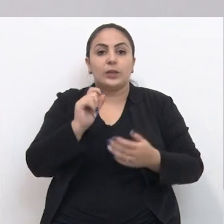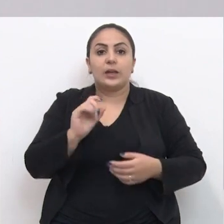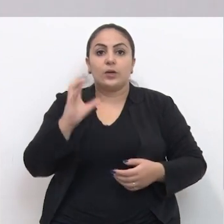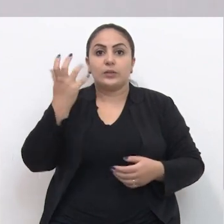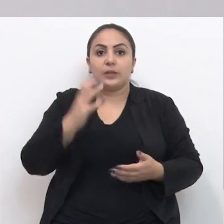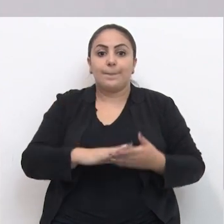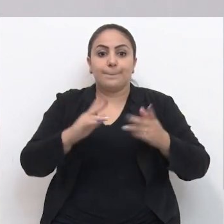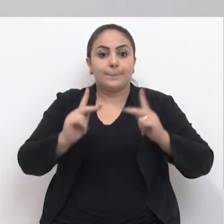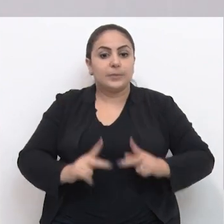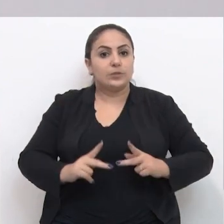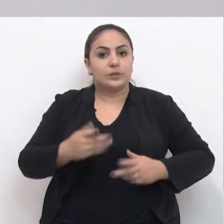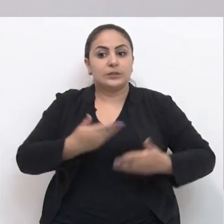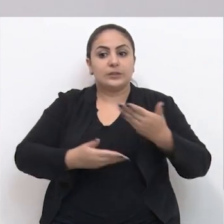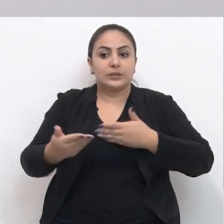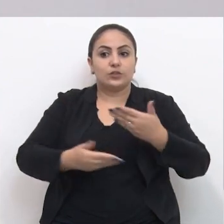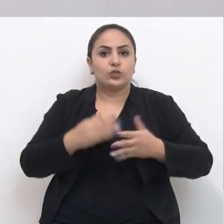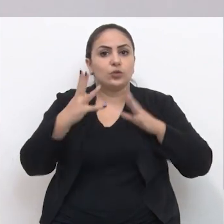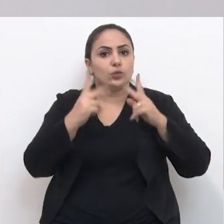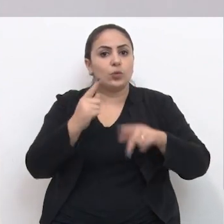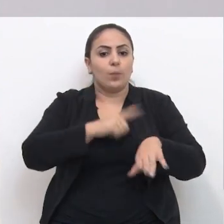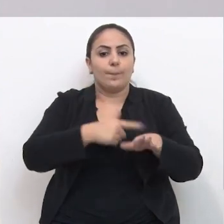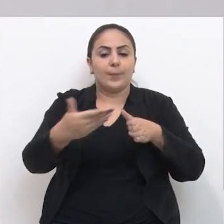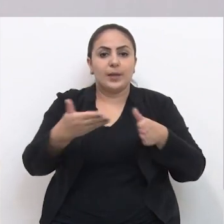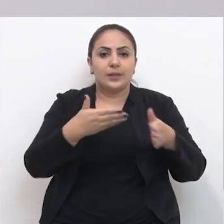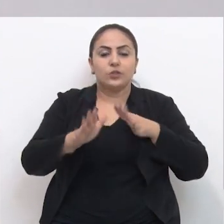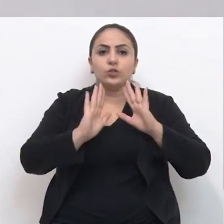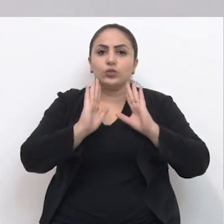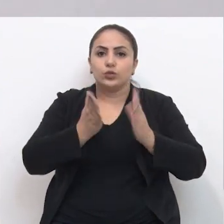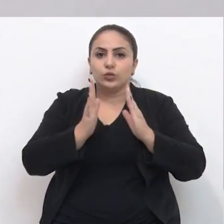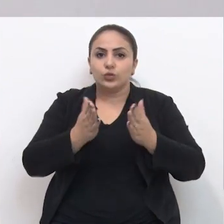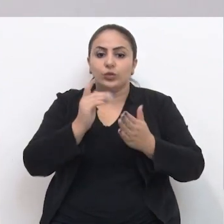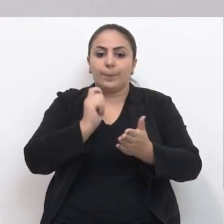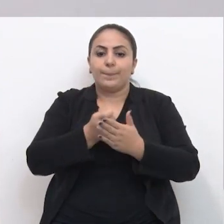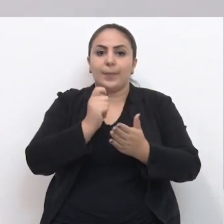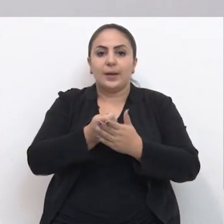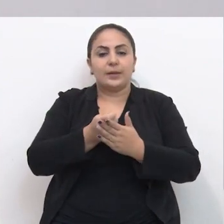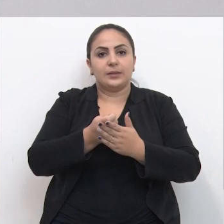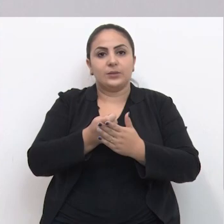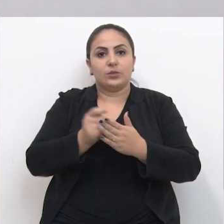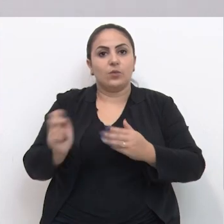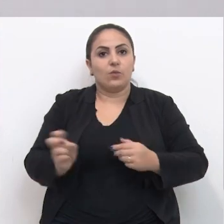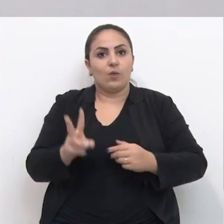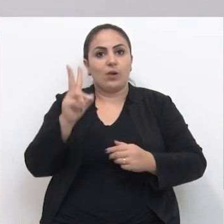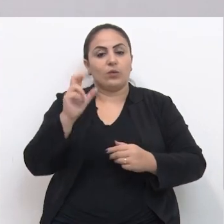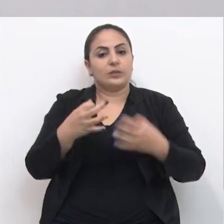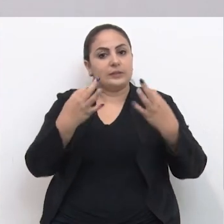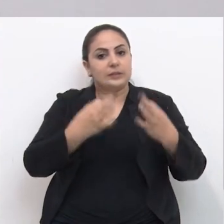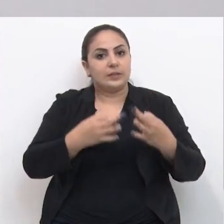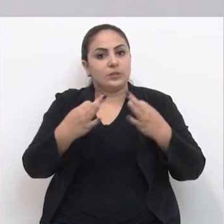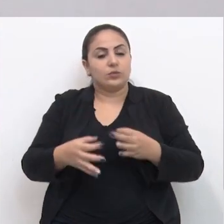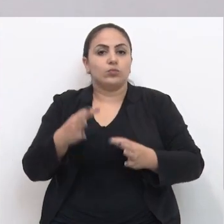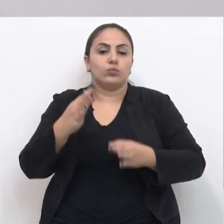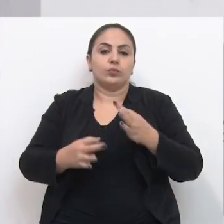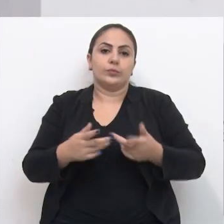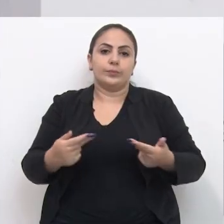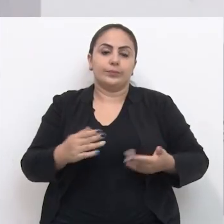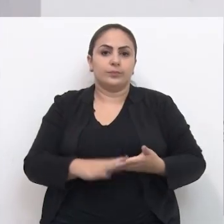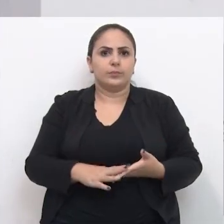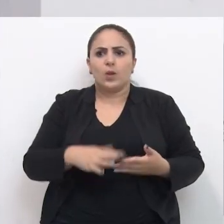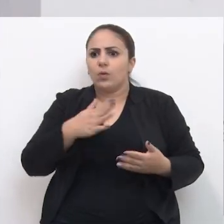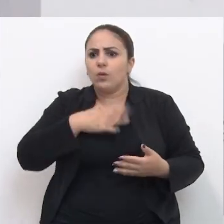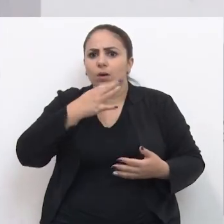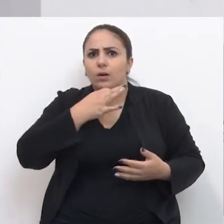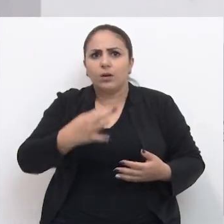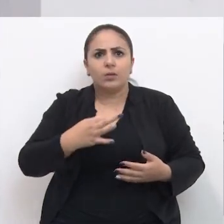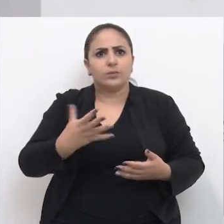verdade, a pessoa foi beneficiada durante todo esse período, porque já era para ela estar pagando durante todo esse período o valor correto, o valor justo. É um